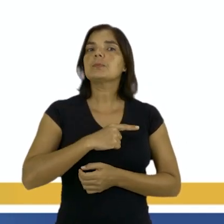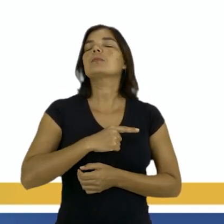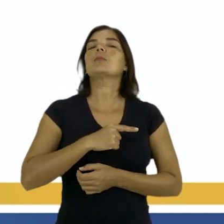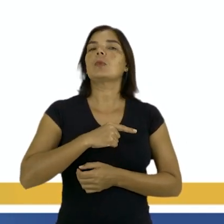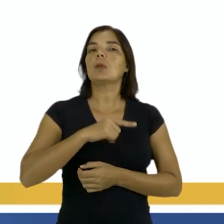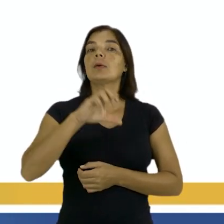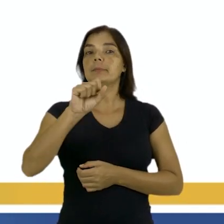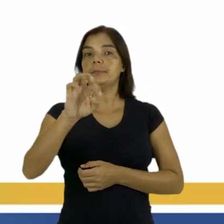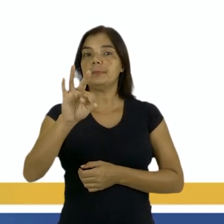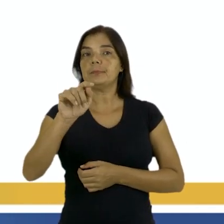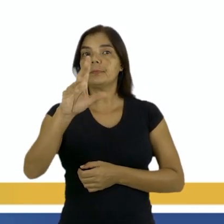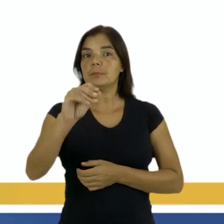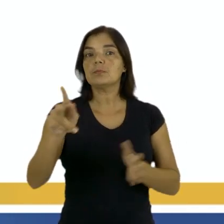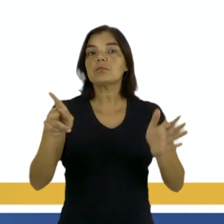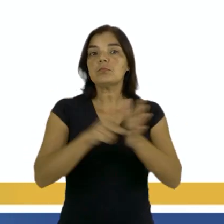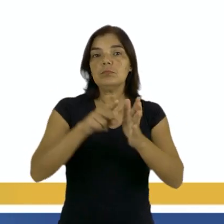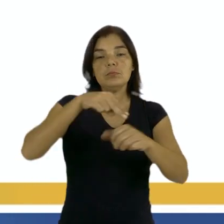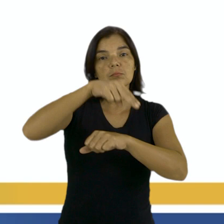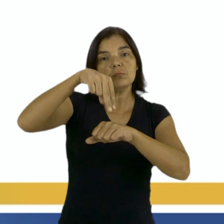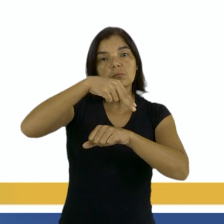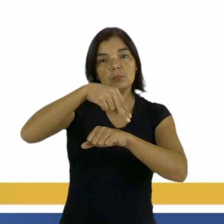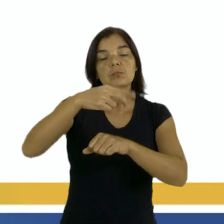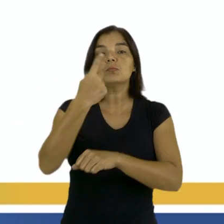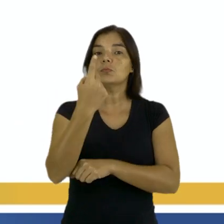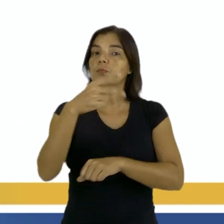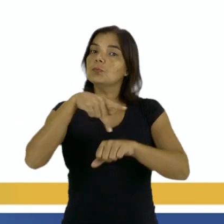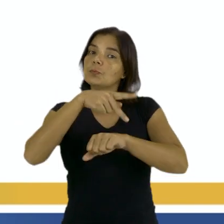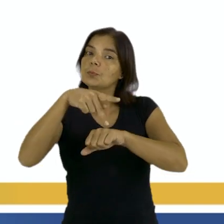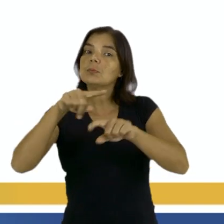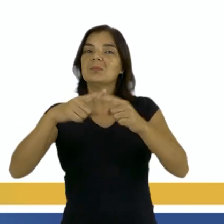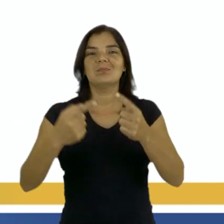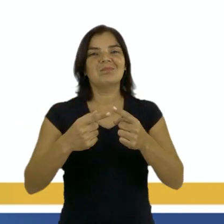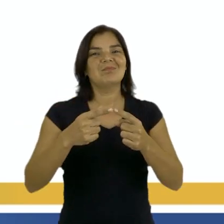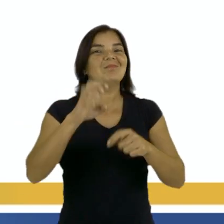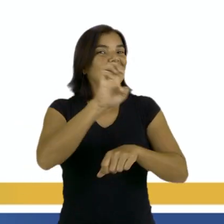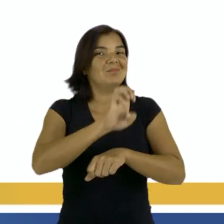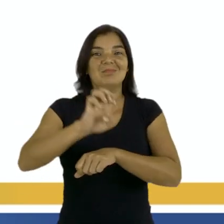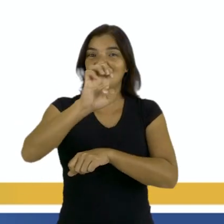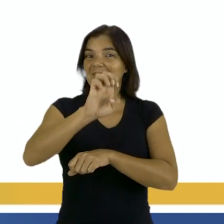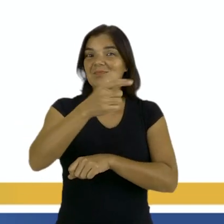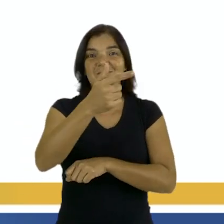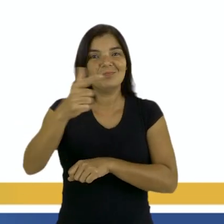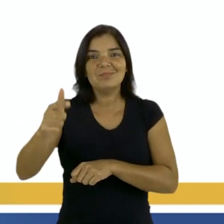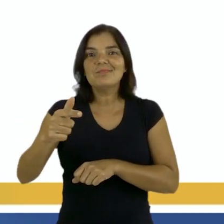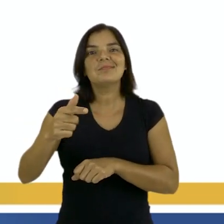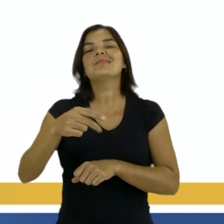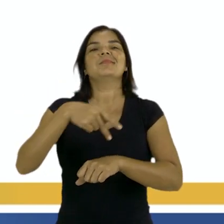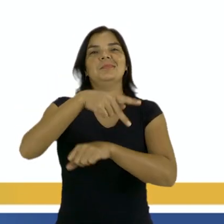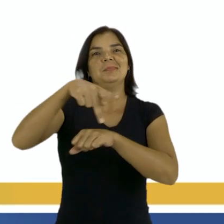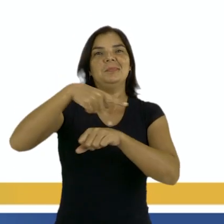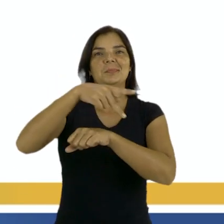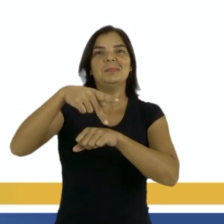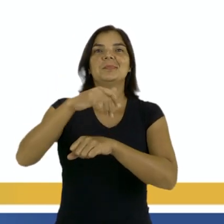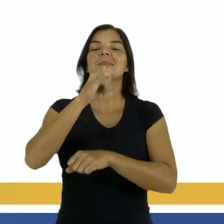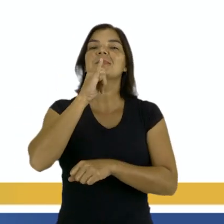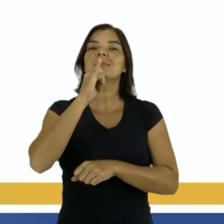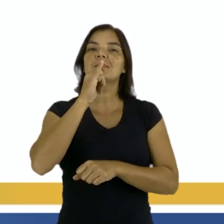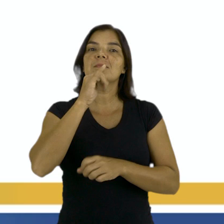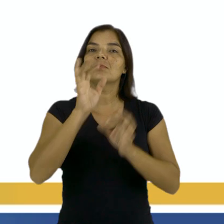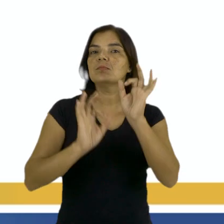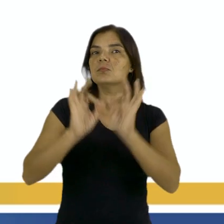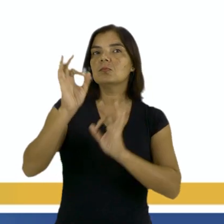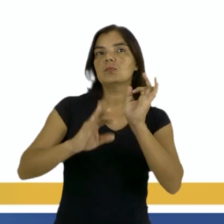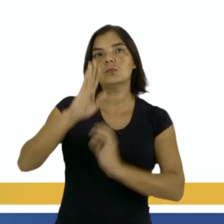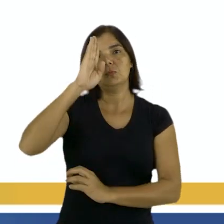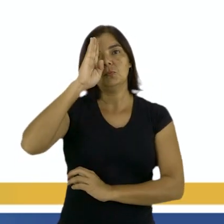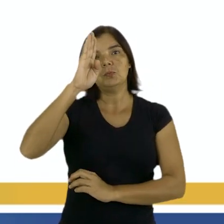estados e nações que fazem parte de um país, mas existem estados que não possuem países, como por exemplo nessa imagem que você está vendo, que se refere à Ordem